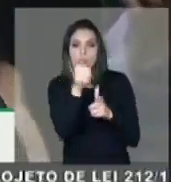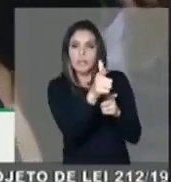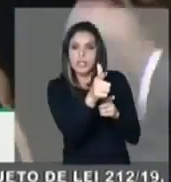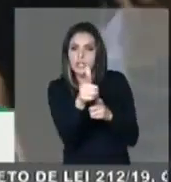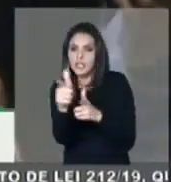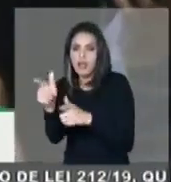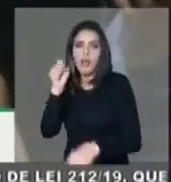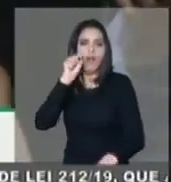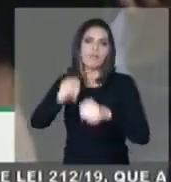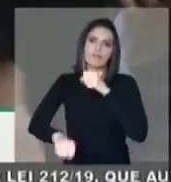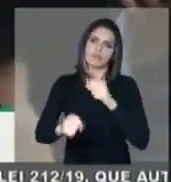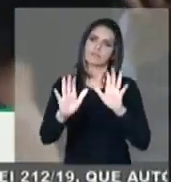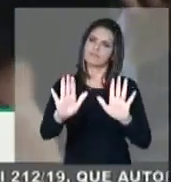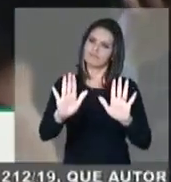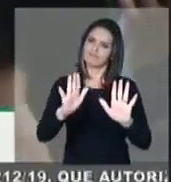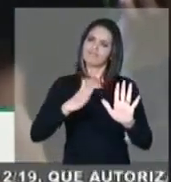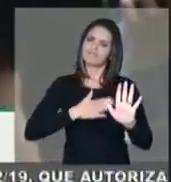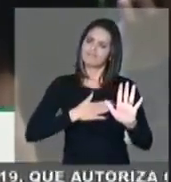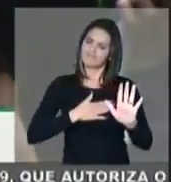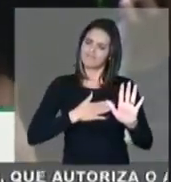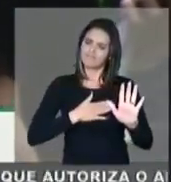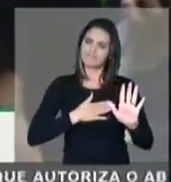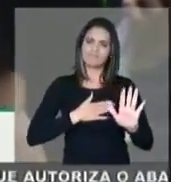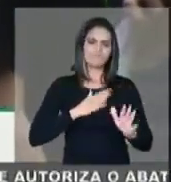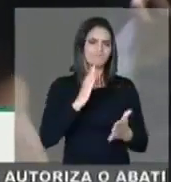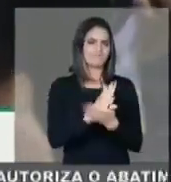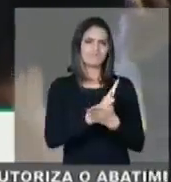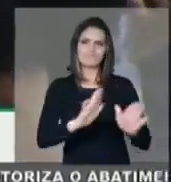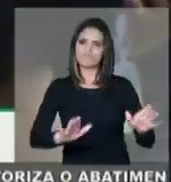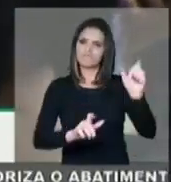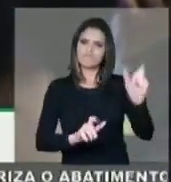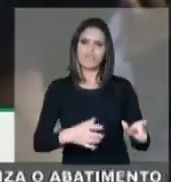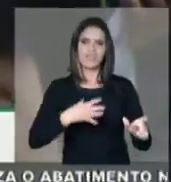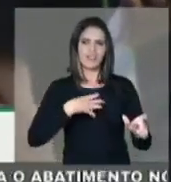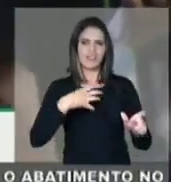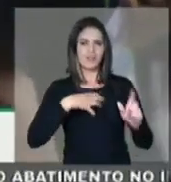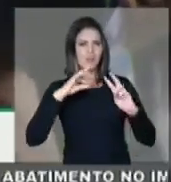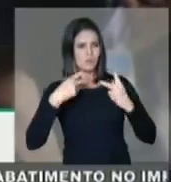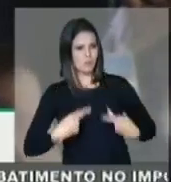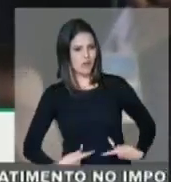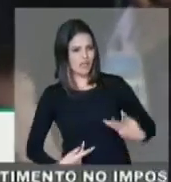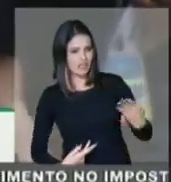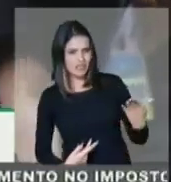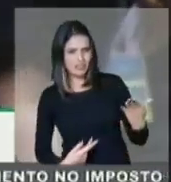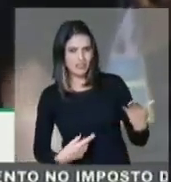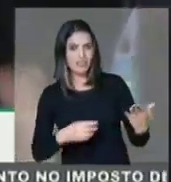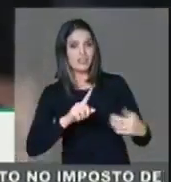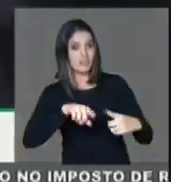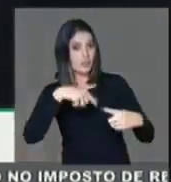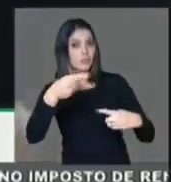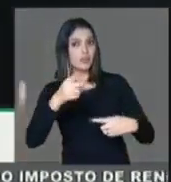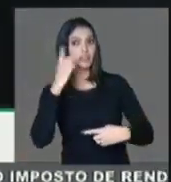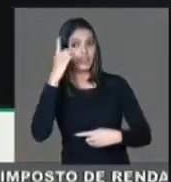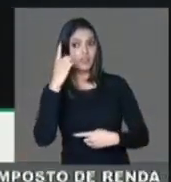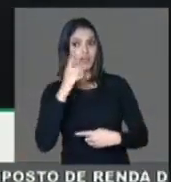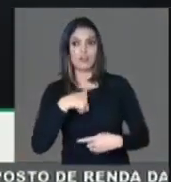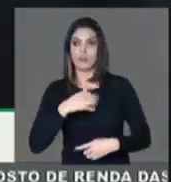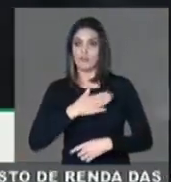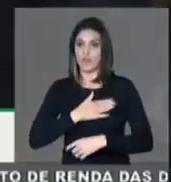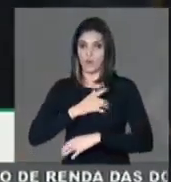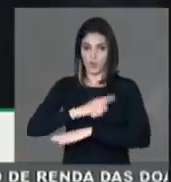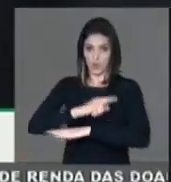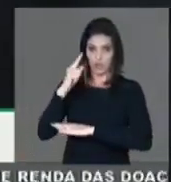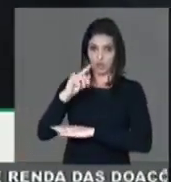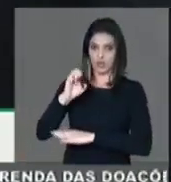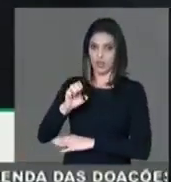assassinada. Então é deplorável ver essa postura humana antes de um deputado. Não foi no meu condomínio que o